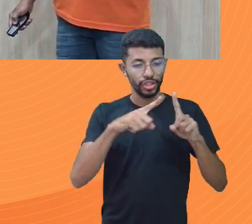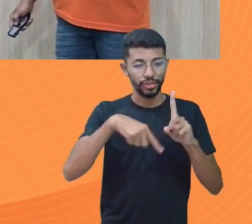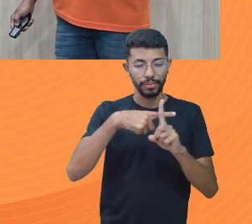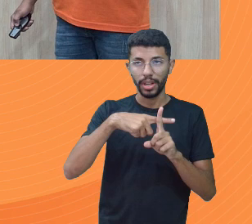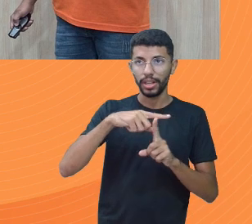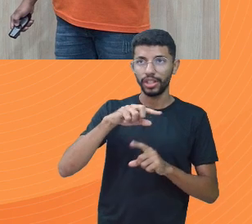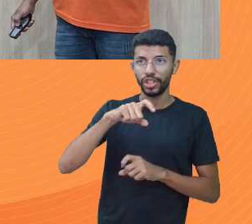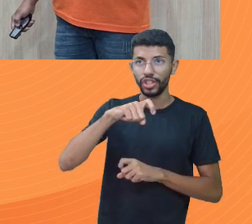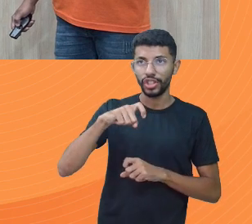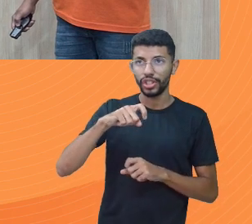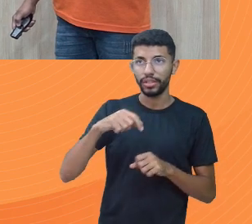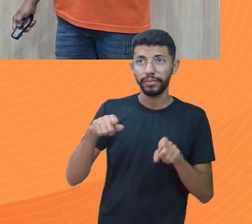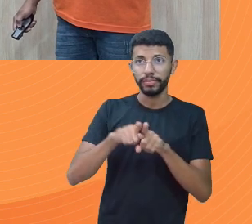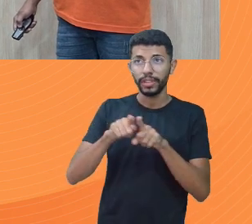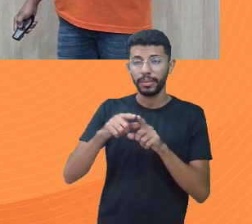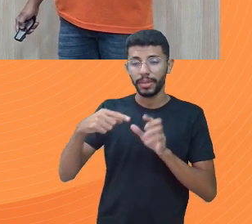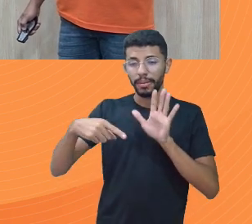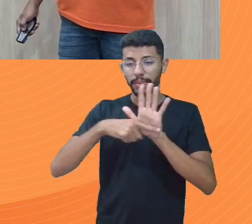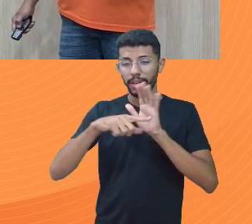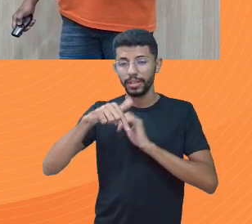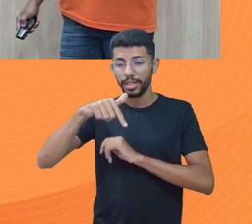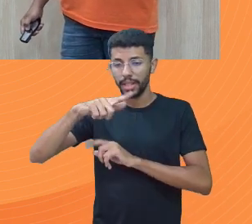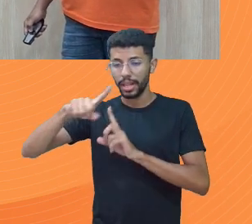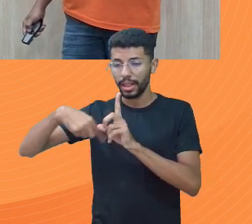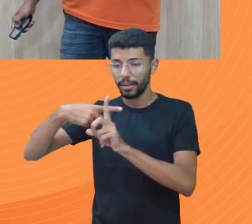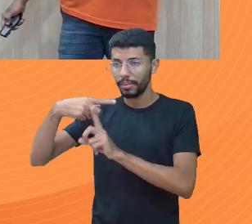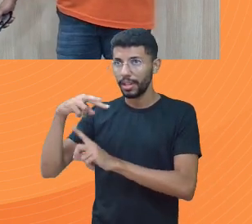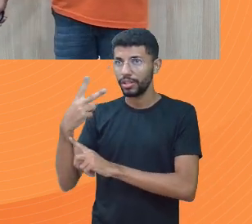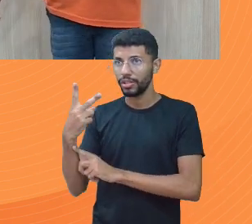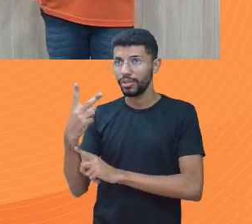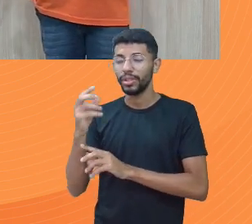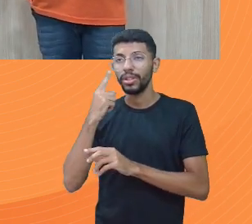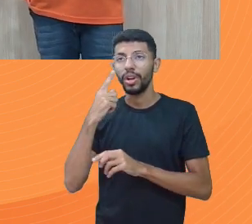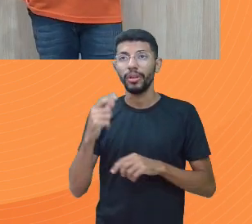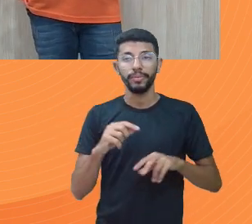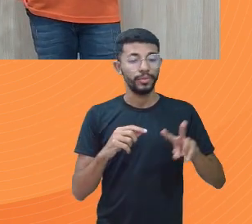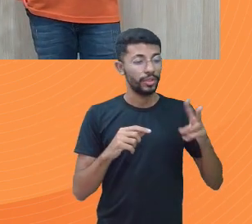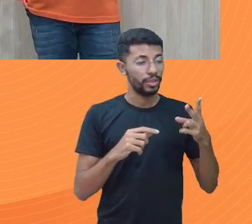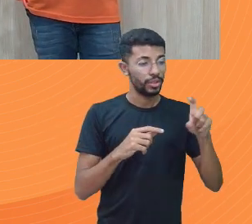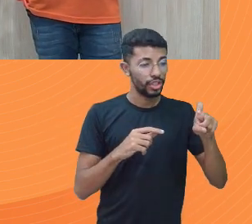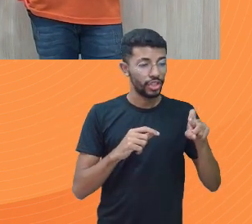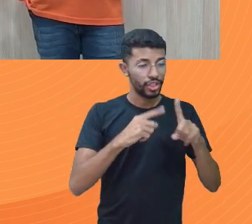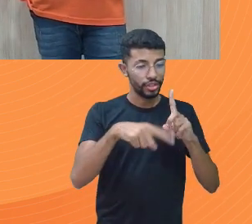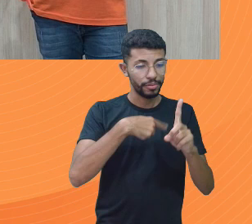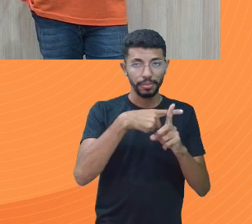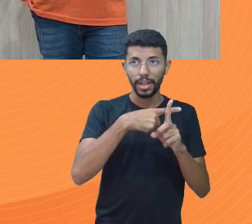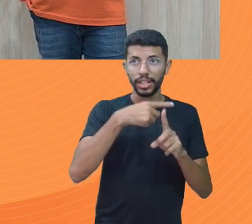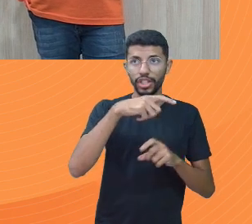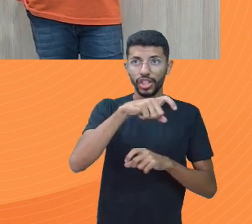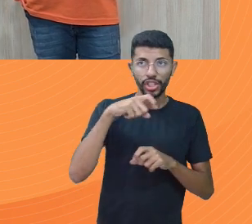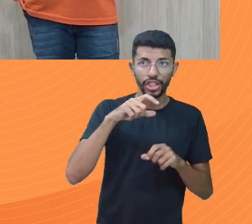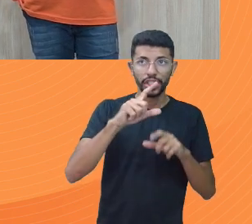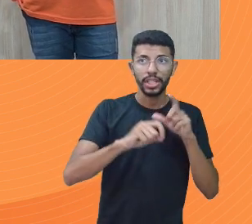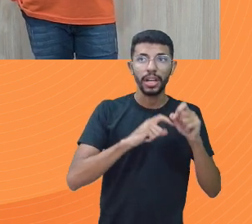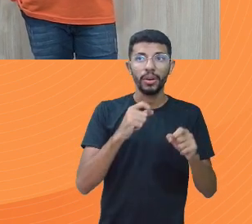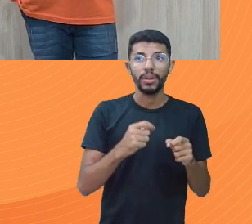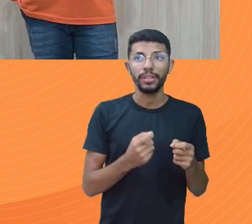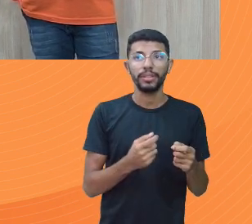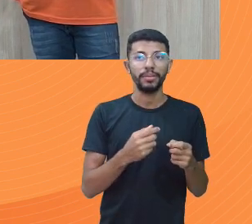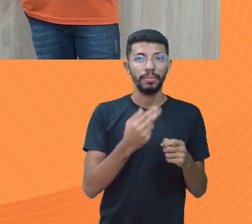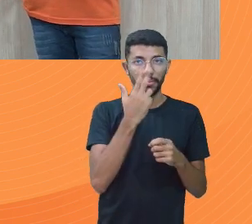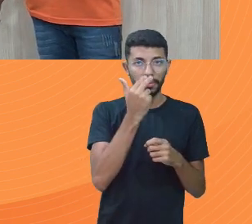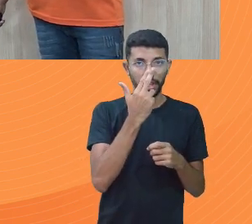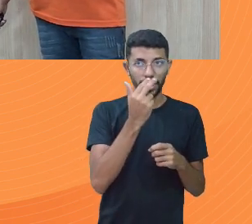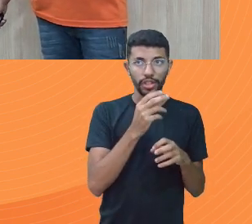vou juntar menos 7 mais 2. 2x mais x, mesmo sinal. Se é o mesmo sinal, soma e repete o